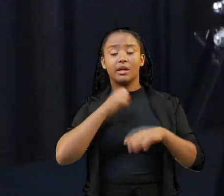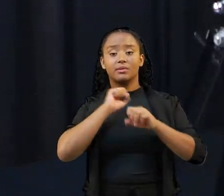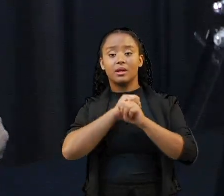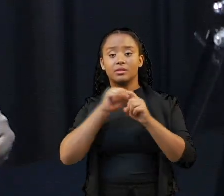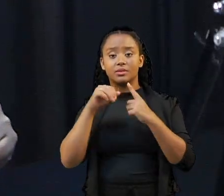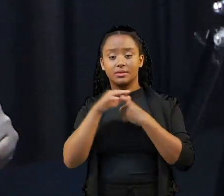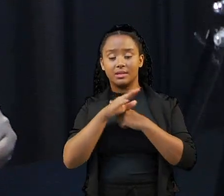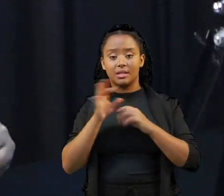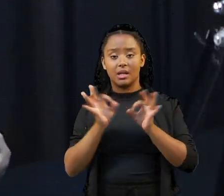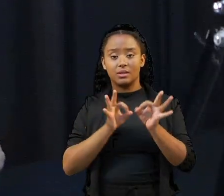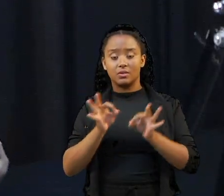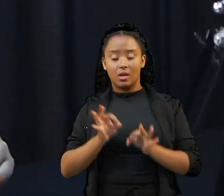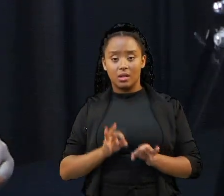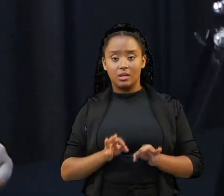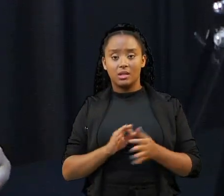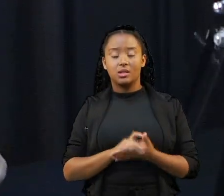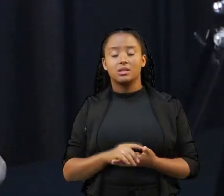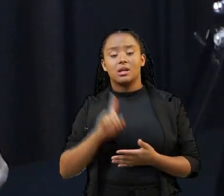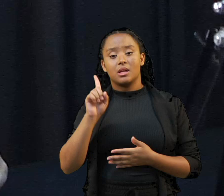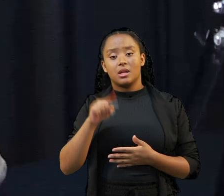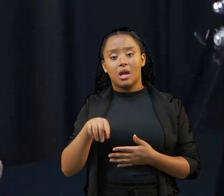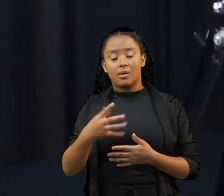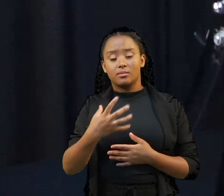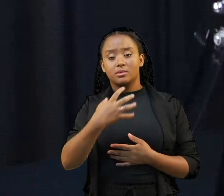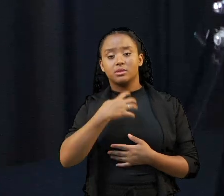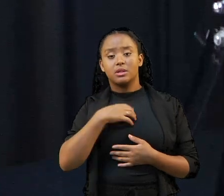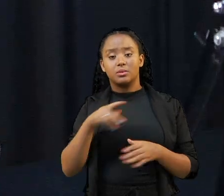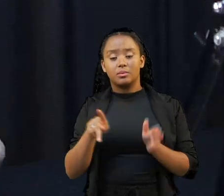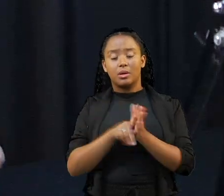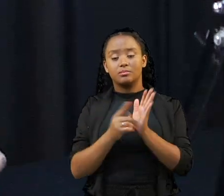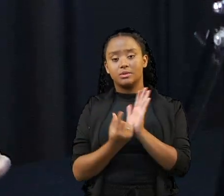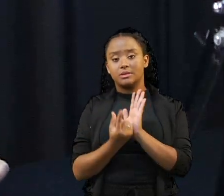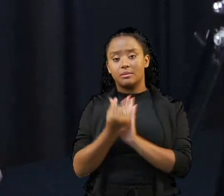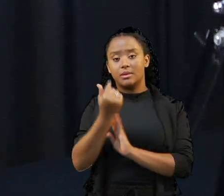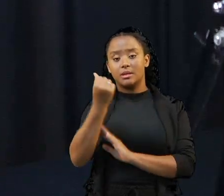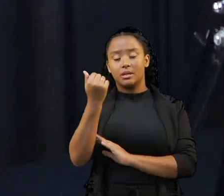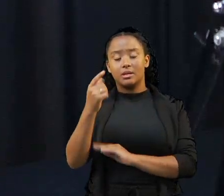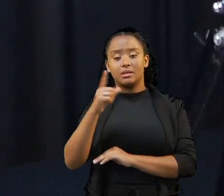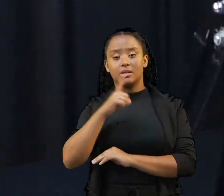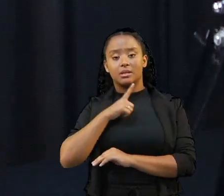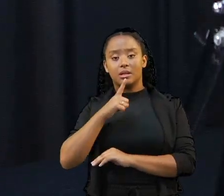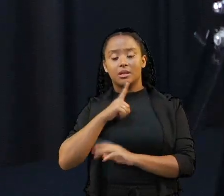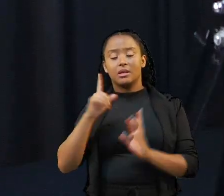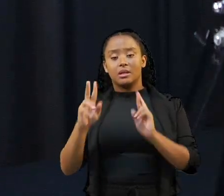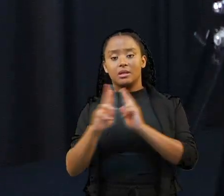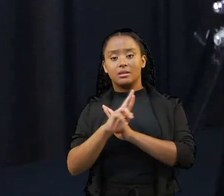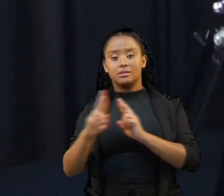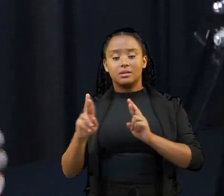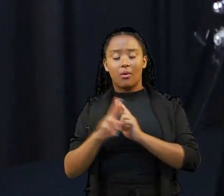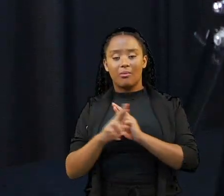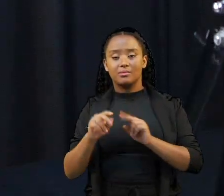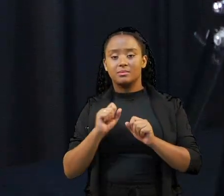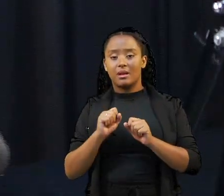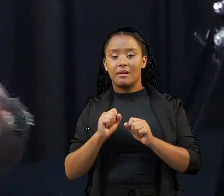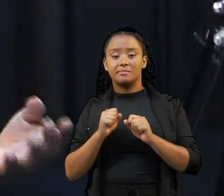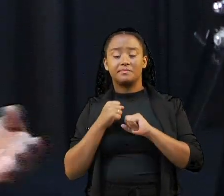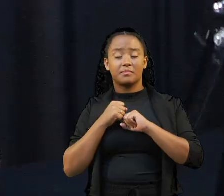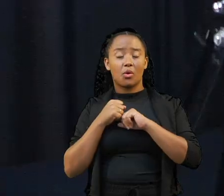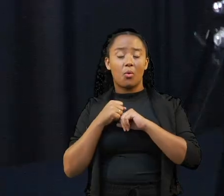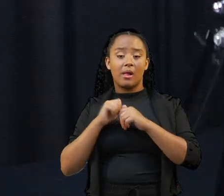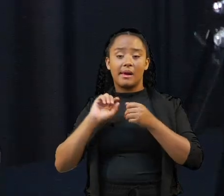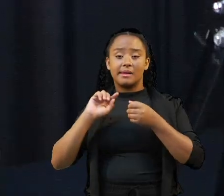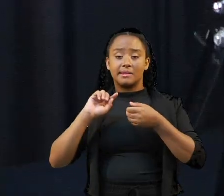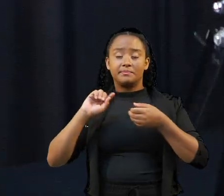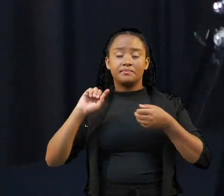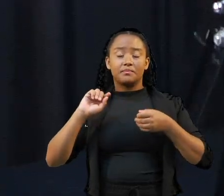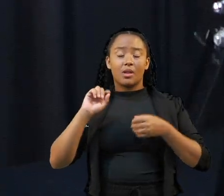a sociedade se organiza, que é uma forma capitalista, visa muito a exploração do meio ambiente, a exploração